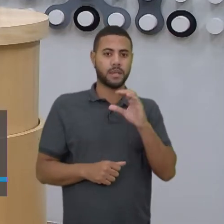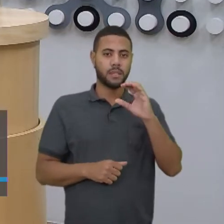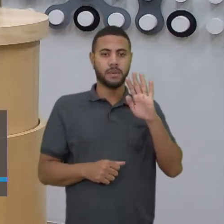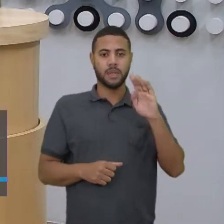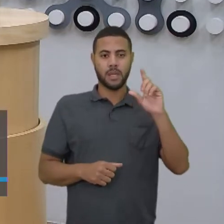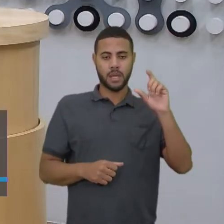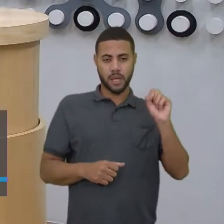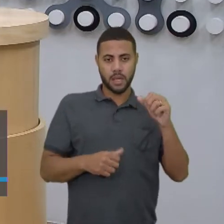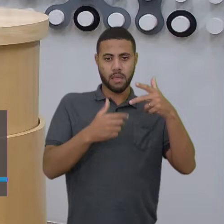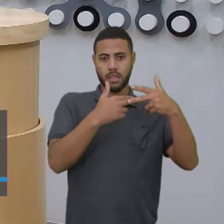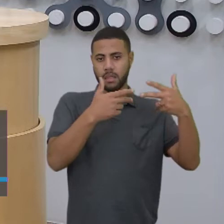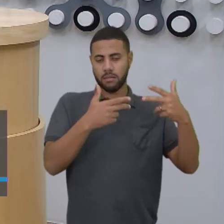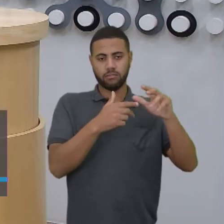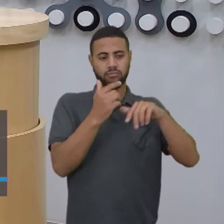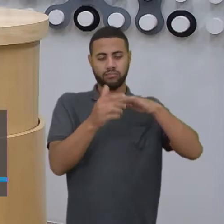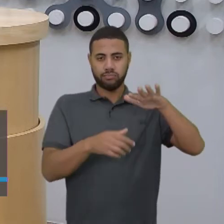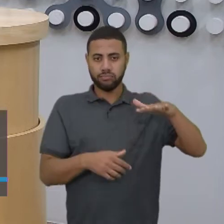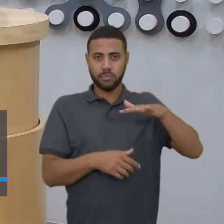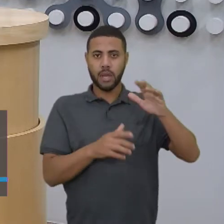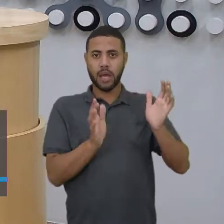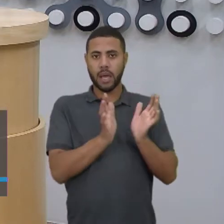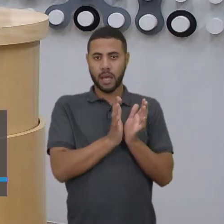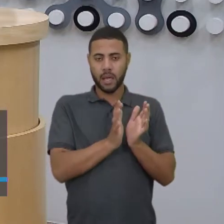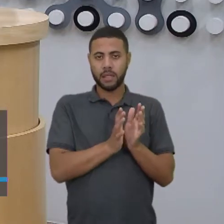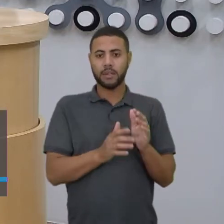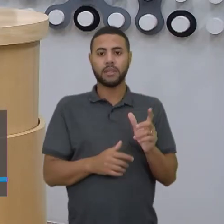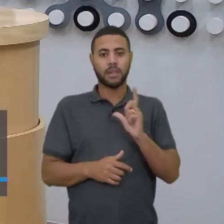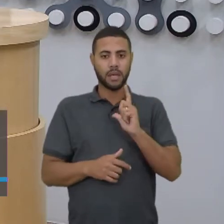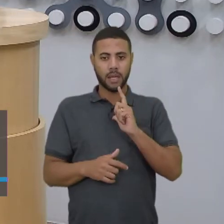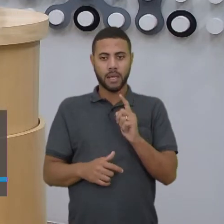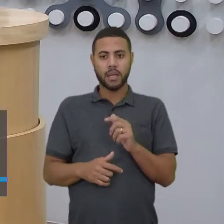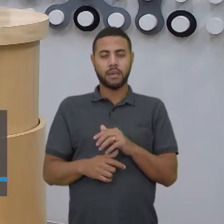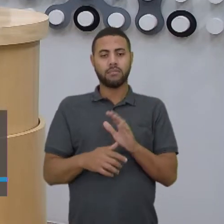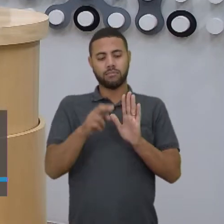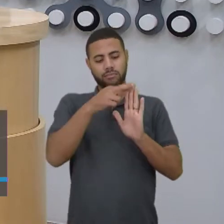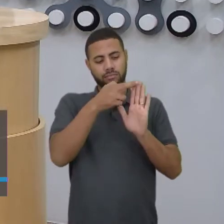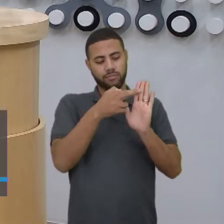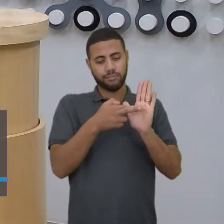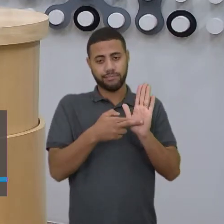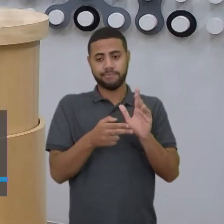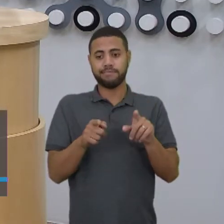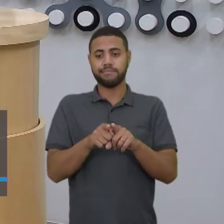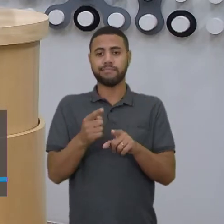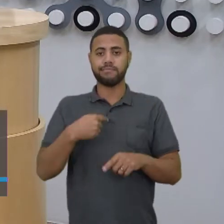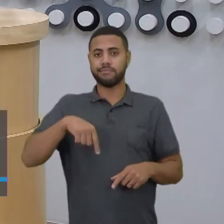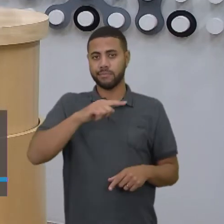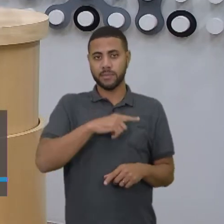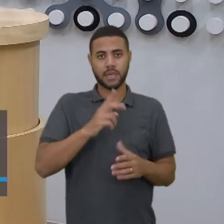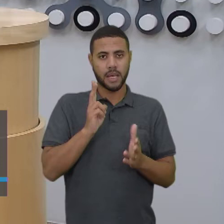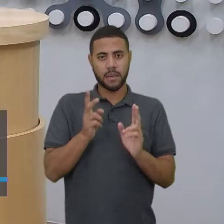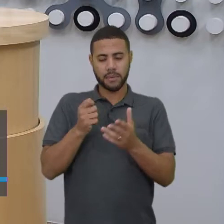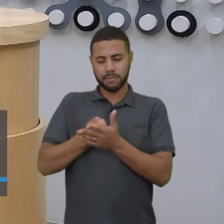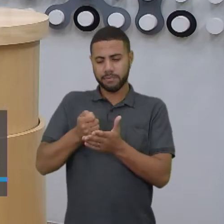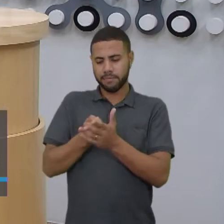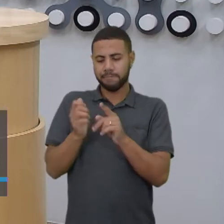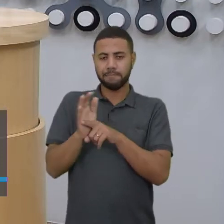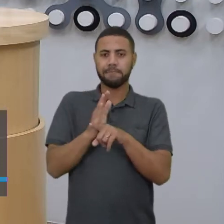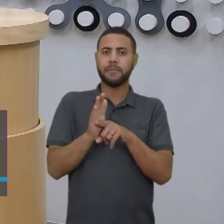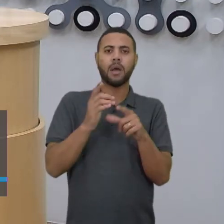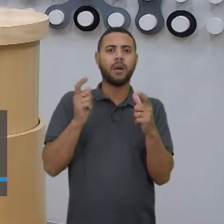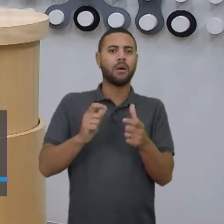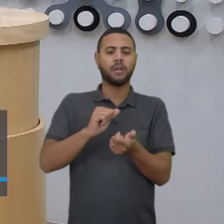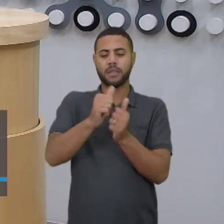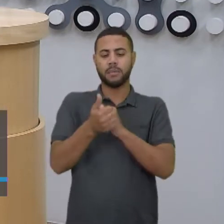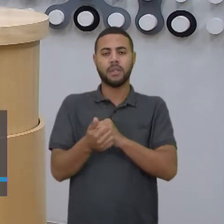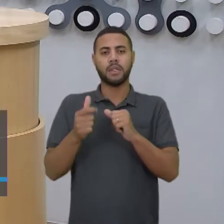também paralímpicos, né? Então são esportes que têm todo um regimento e que a gente deveria buscar muito mais. Onde nós vemos esses